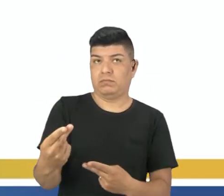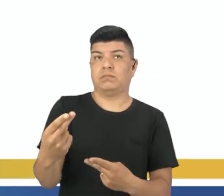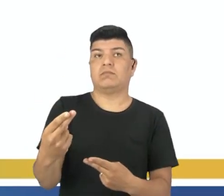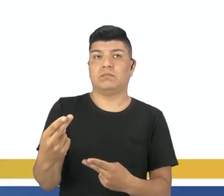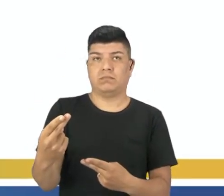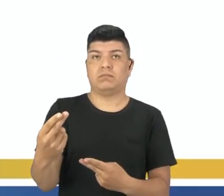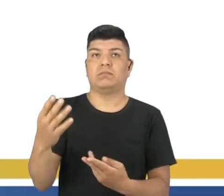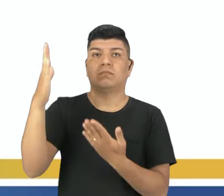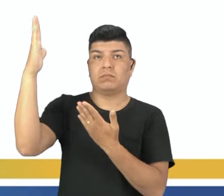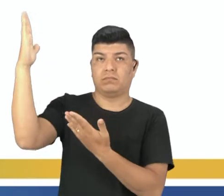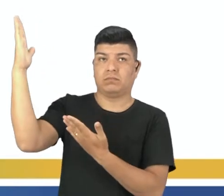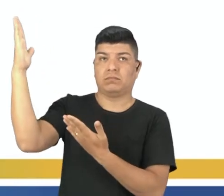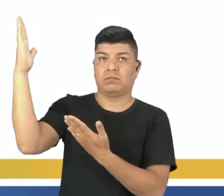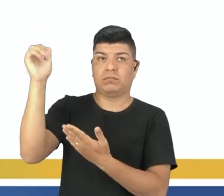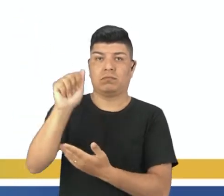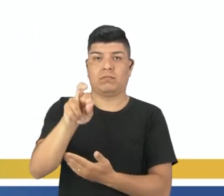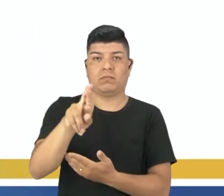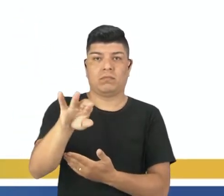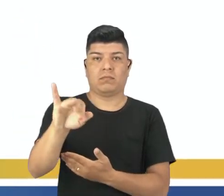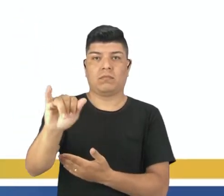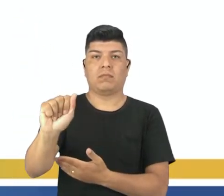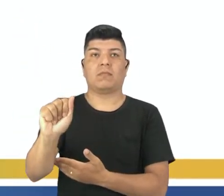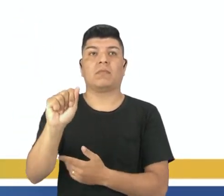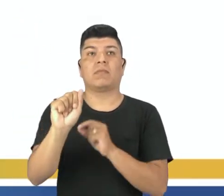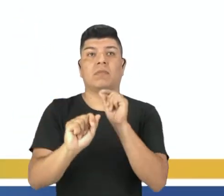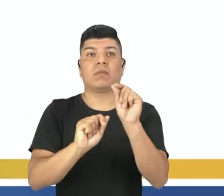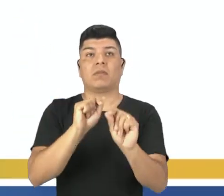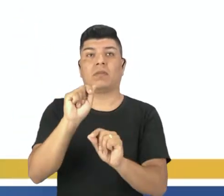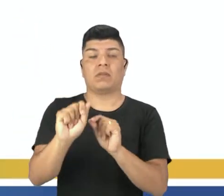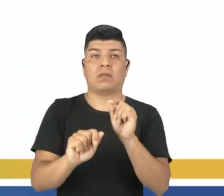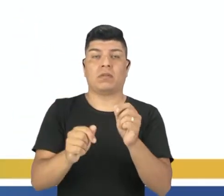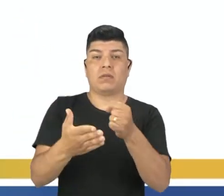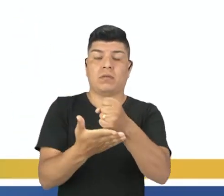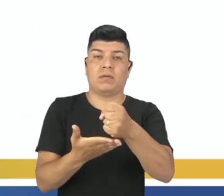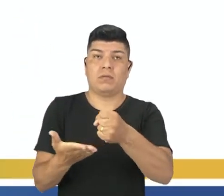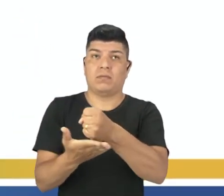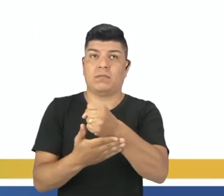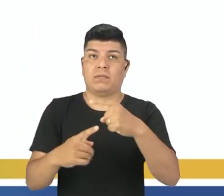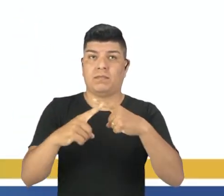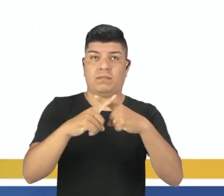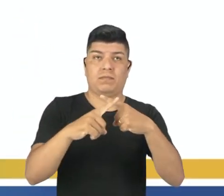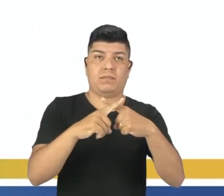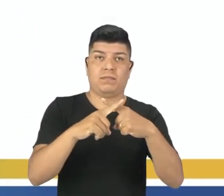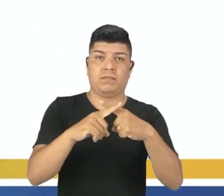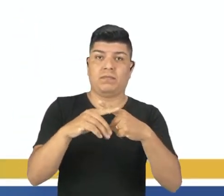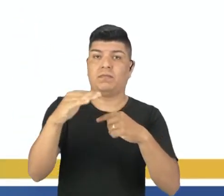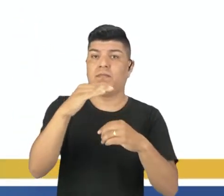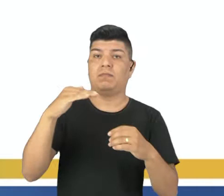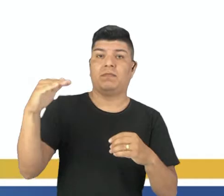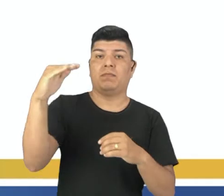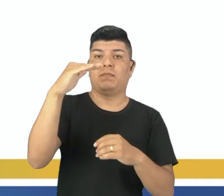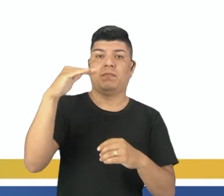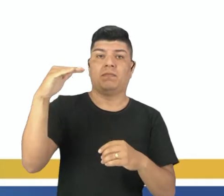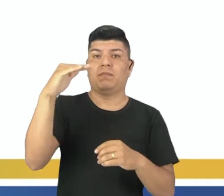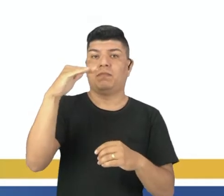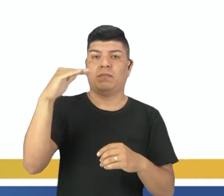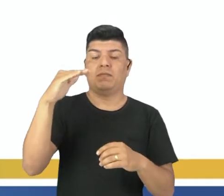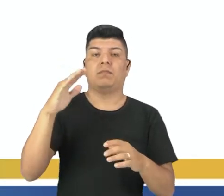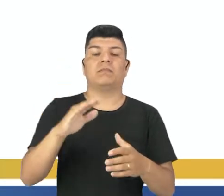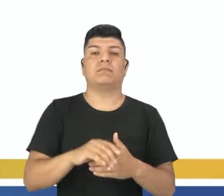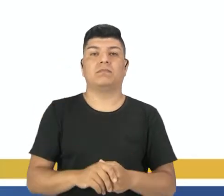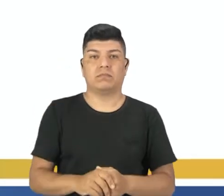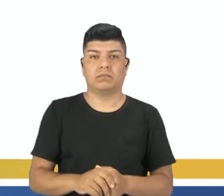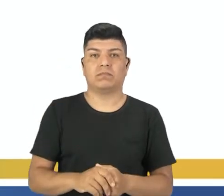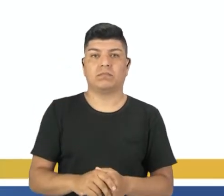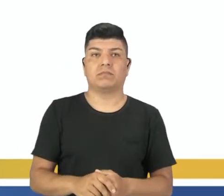entre sintam a área dessa figura é dada por base vezes altura relativa a essa base Tá